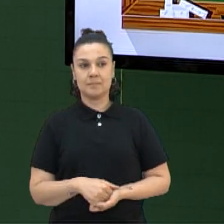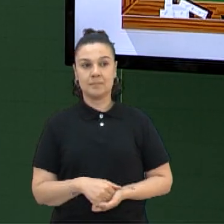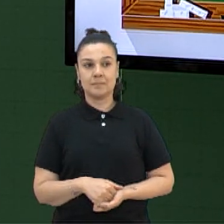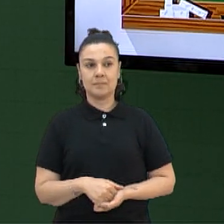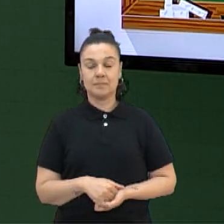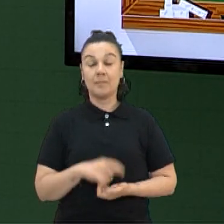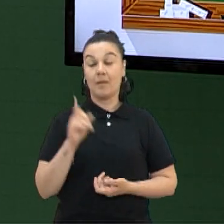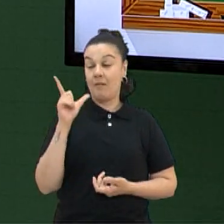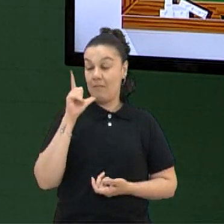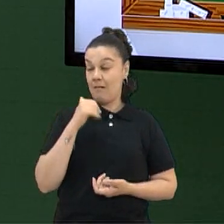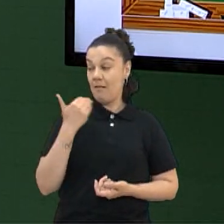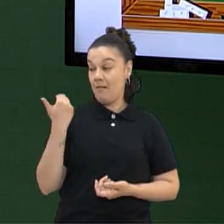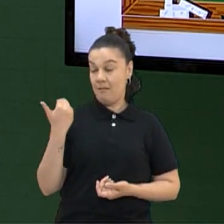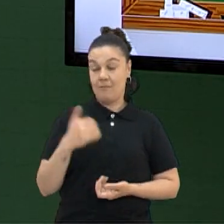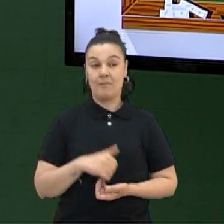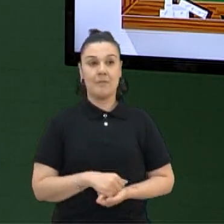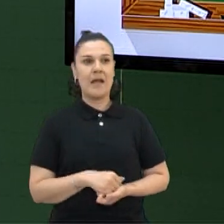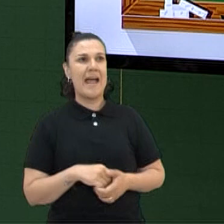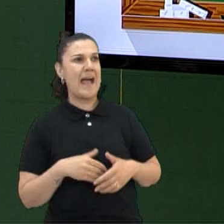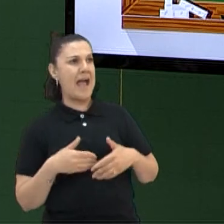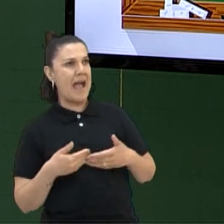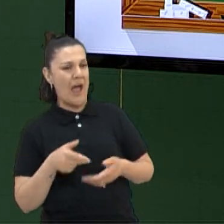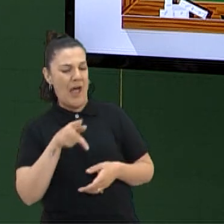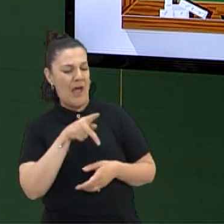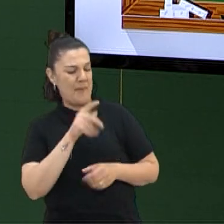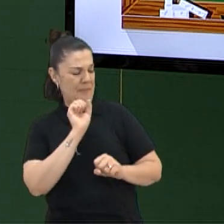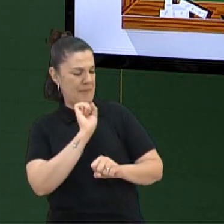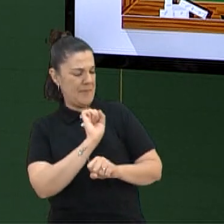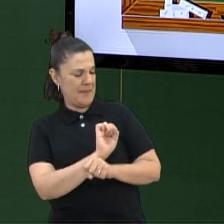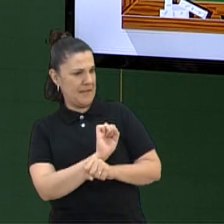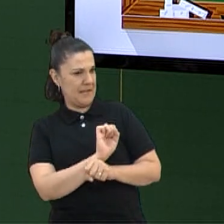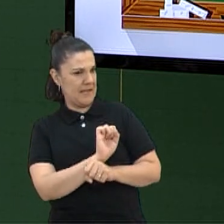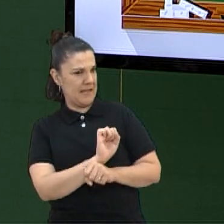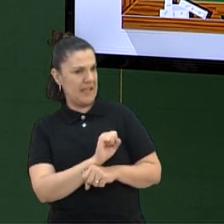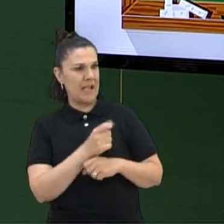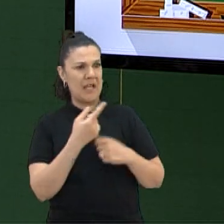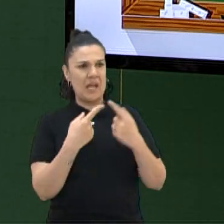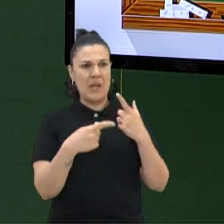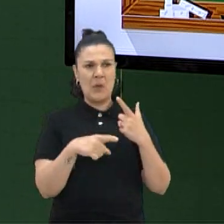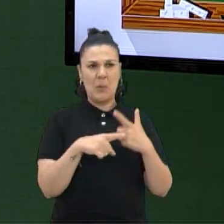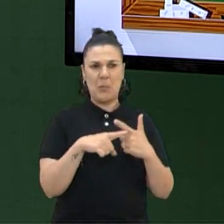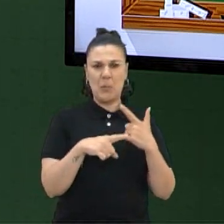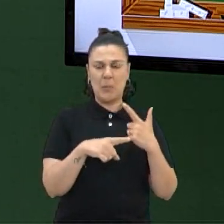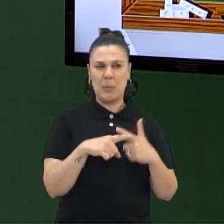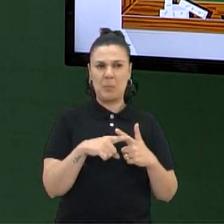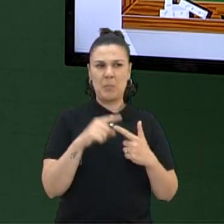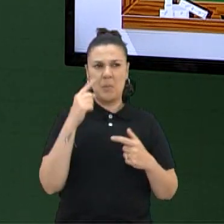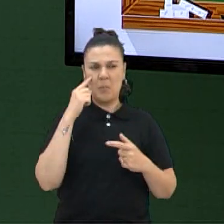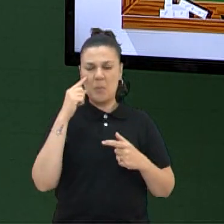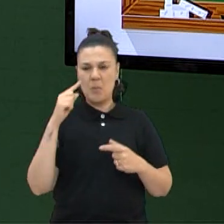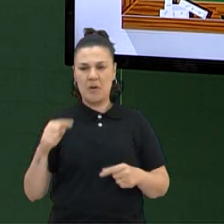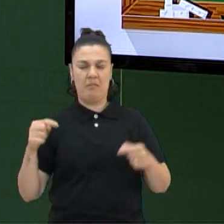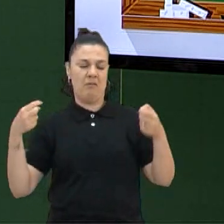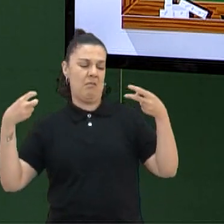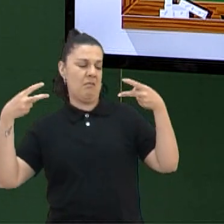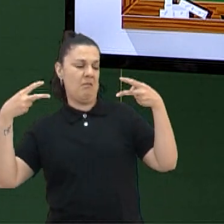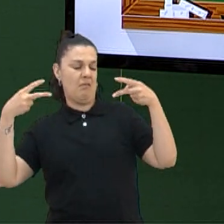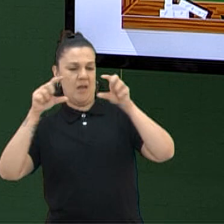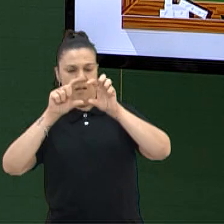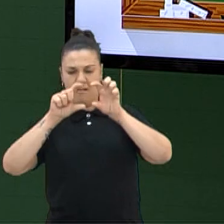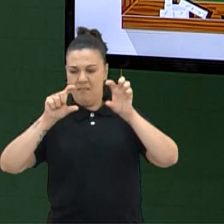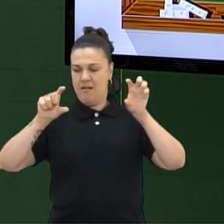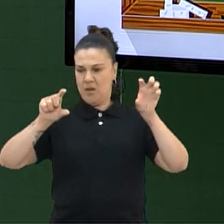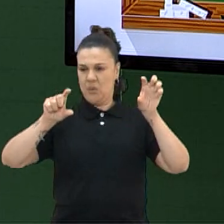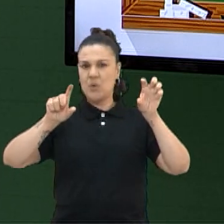molécula da água. Professor, para tudo. Por que em um você colocou